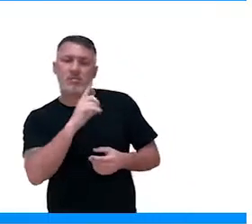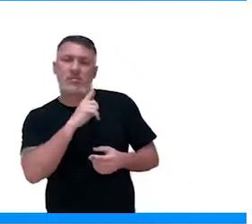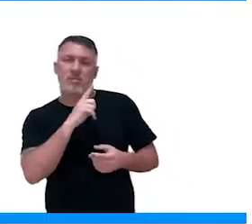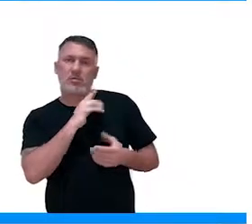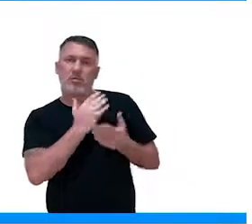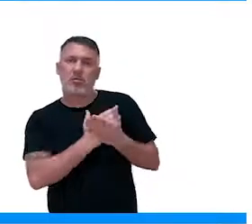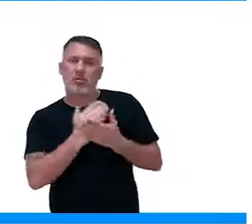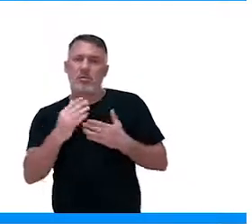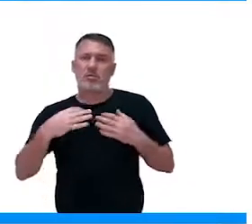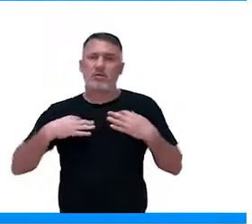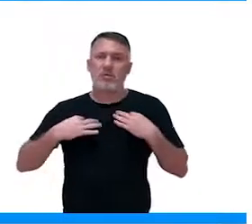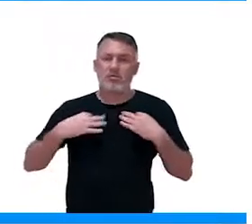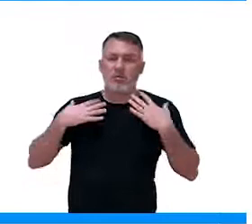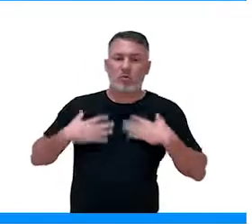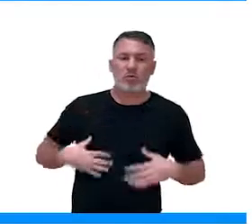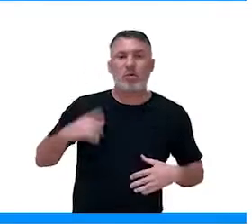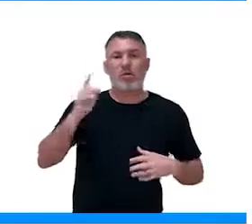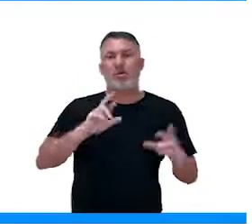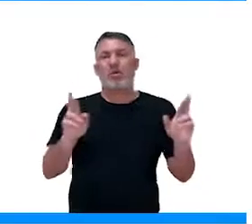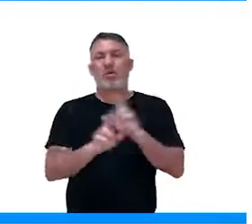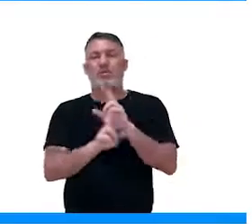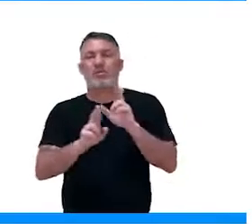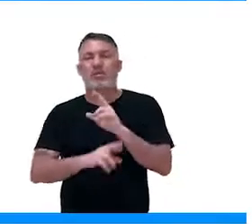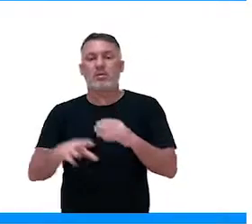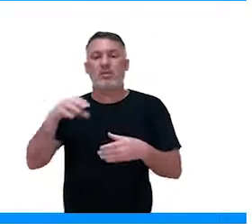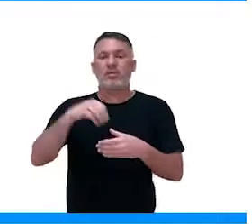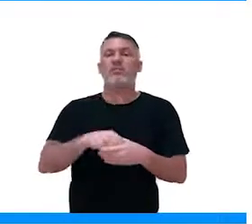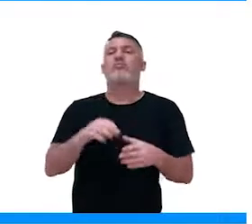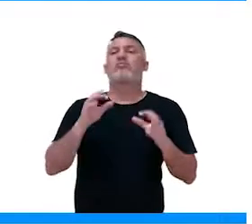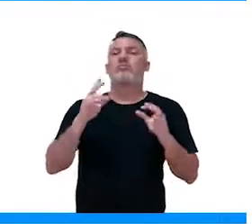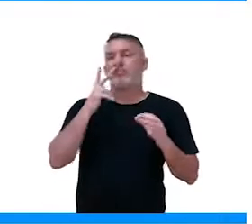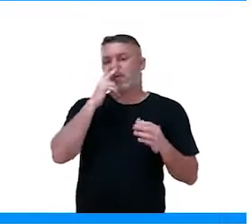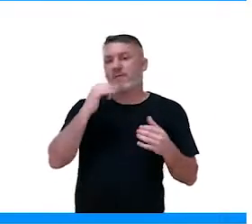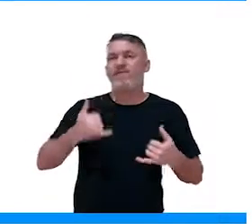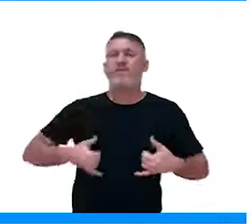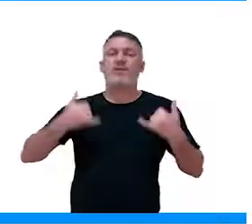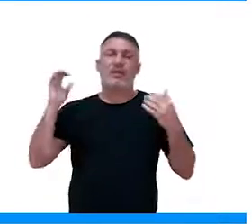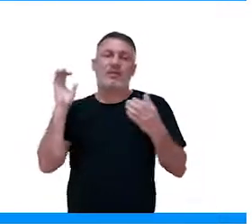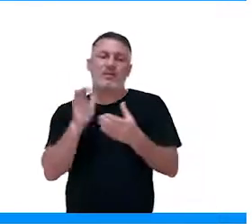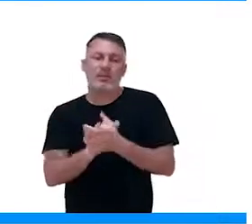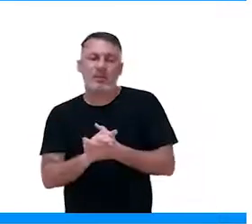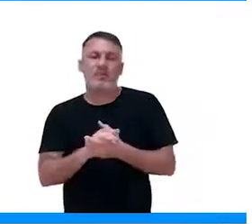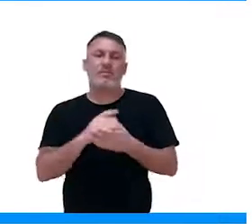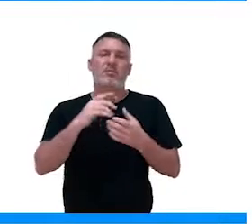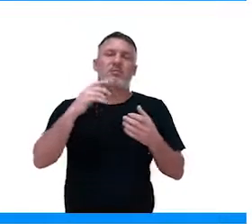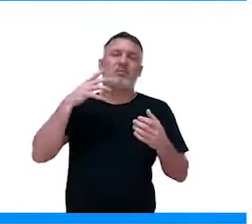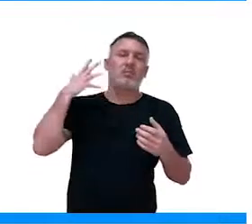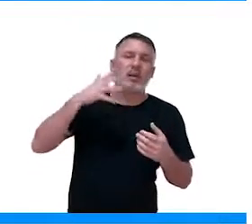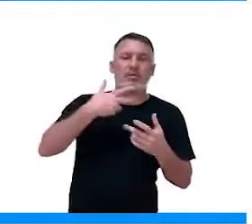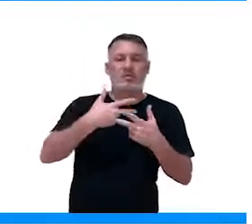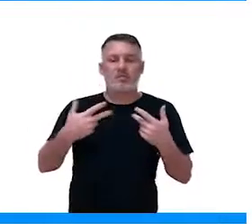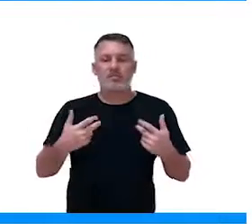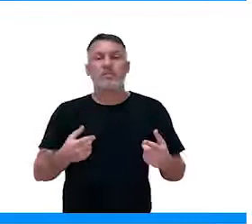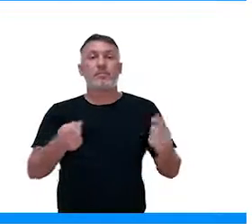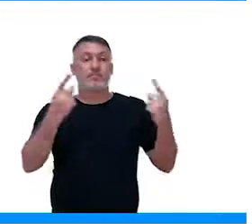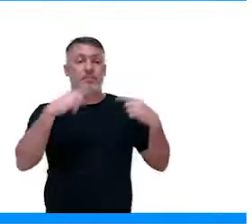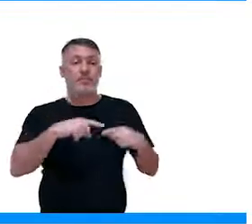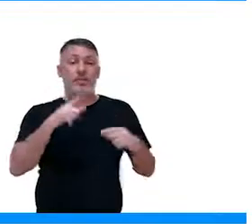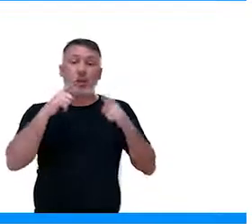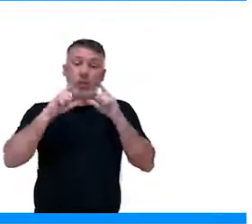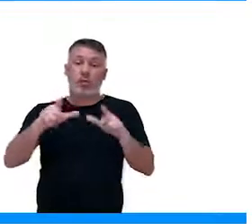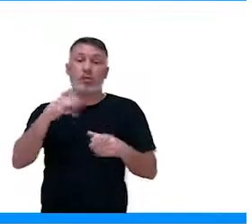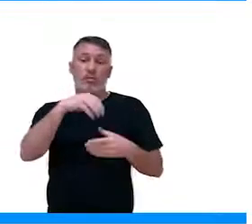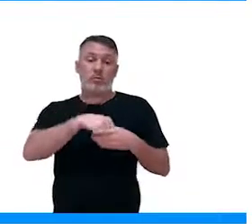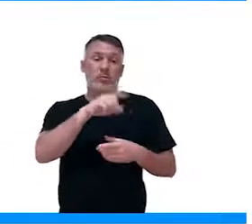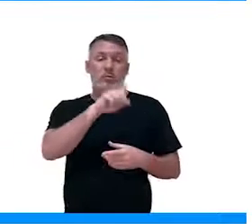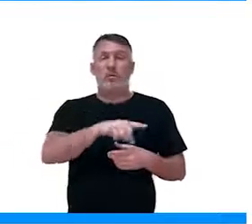você vê um vestido desse é relacionar ao fato de uma festa de casamento, né? A uma celebração. Então, a gente tem